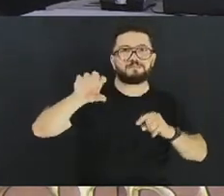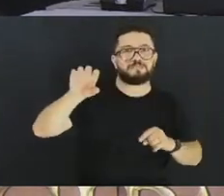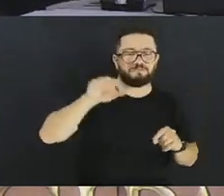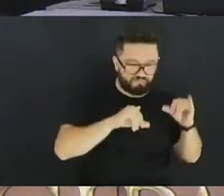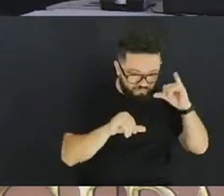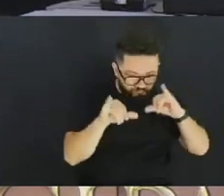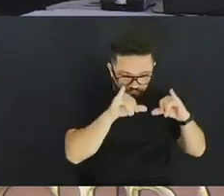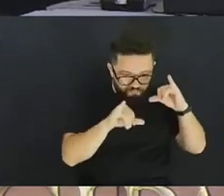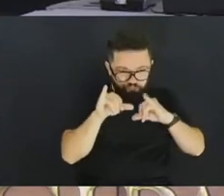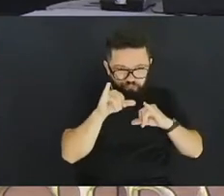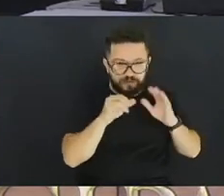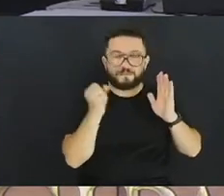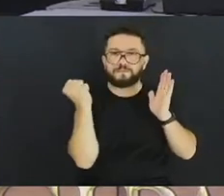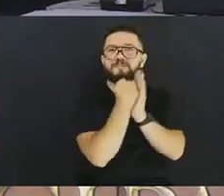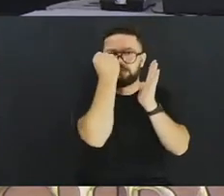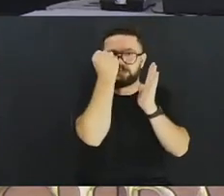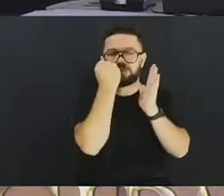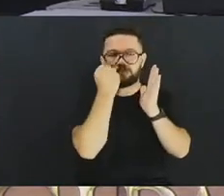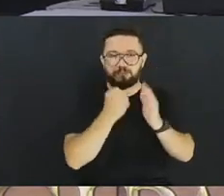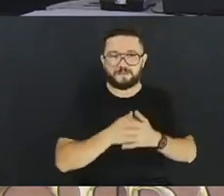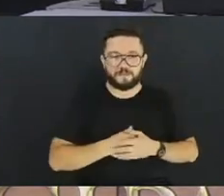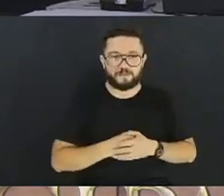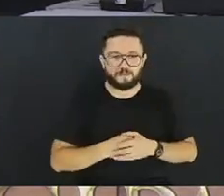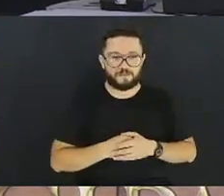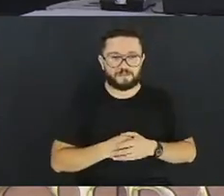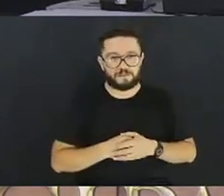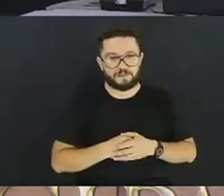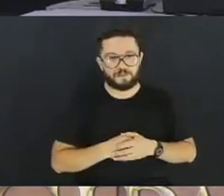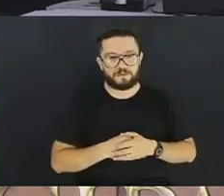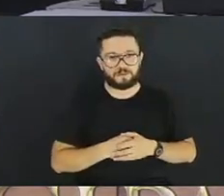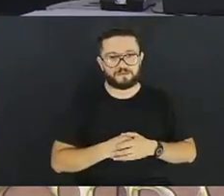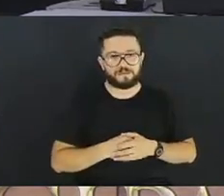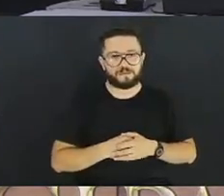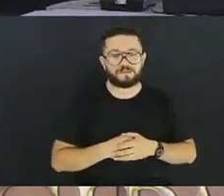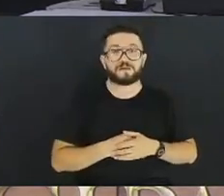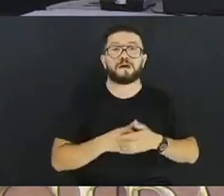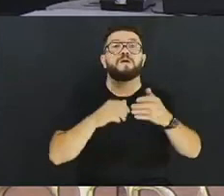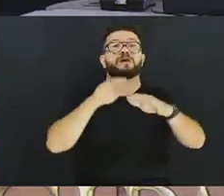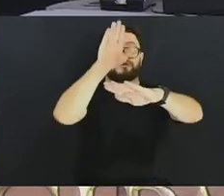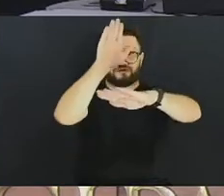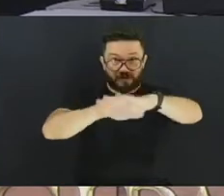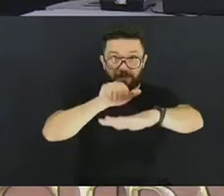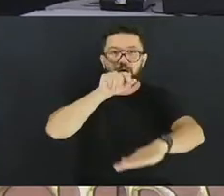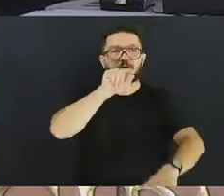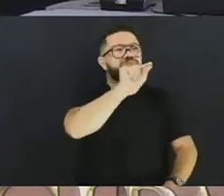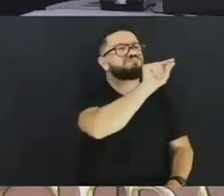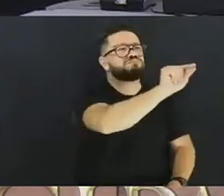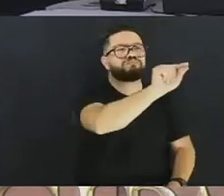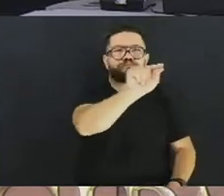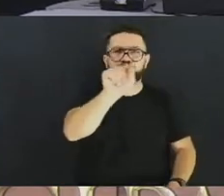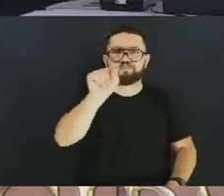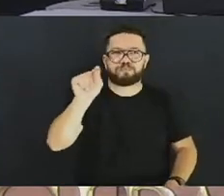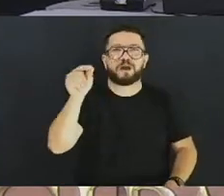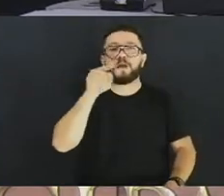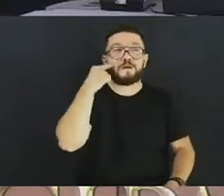planta para a divulgação. E eu insisto, convido a todos no Jardim Social, Rua José Mário